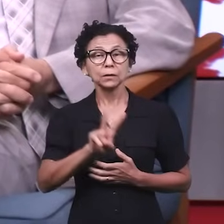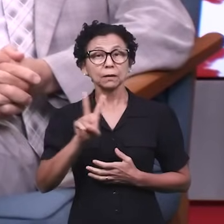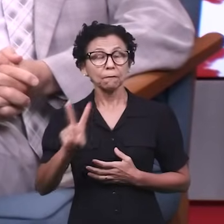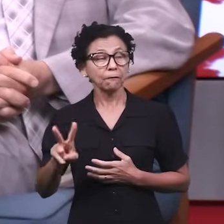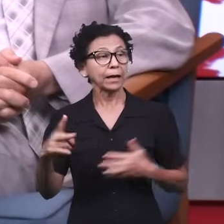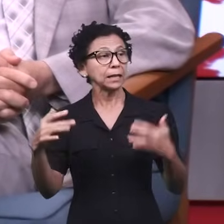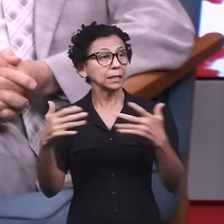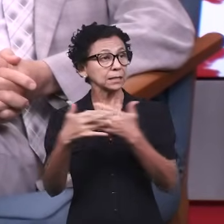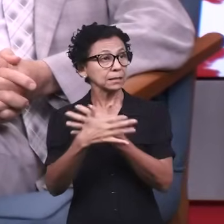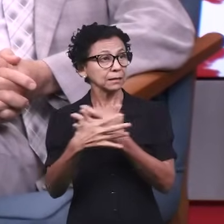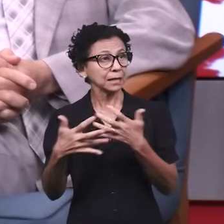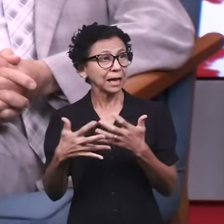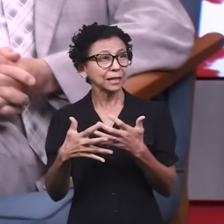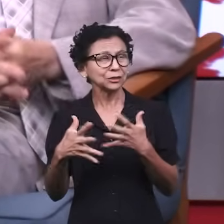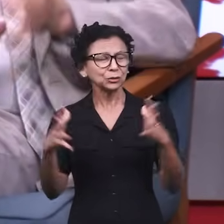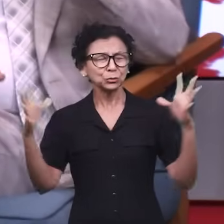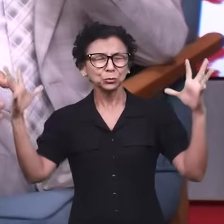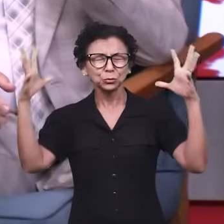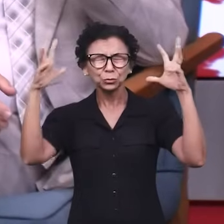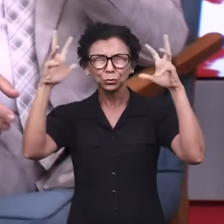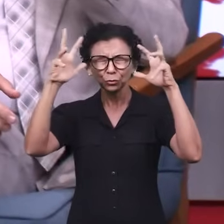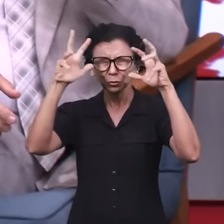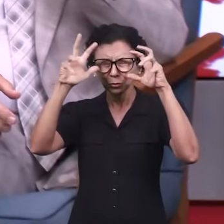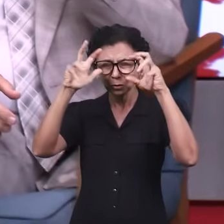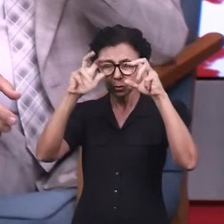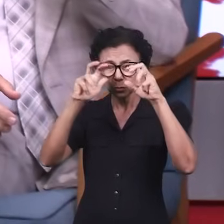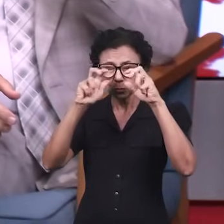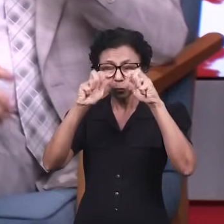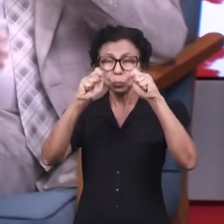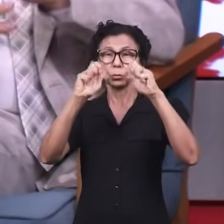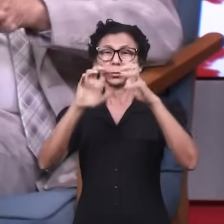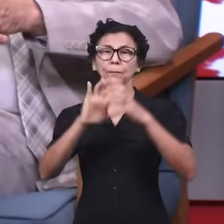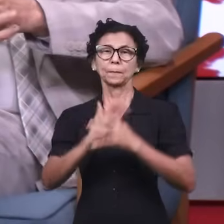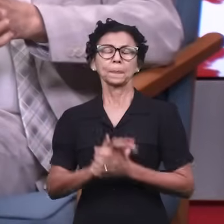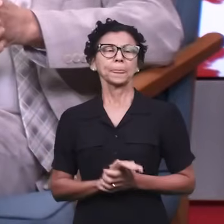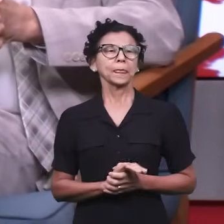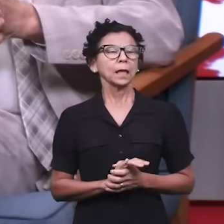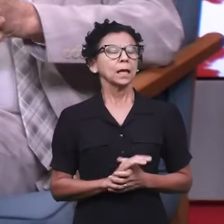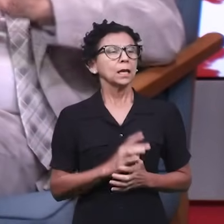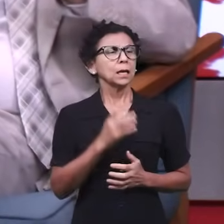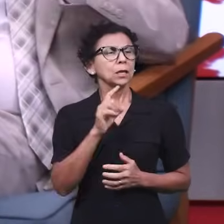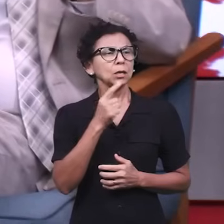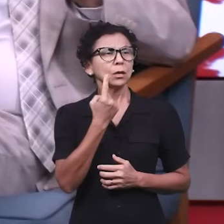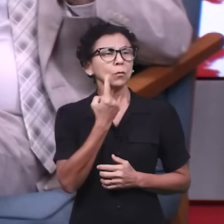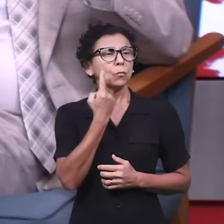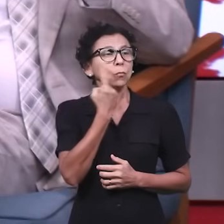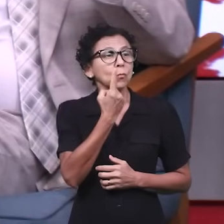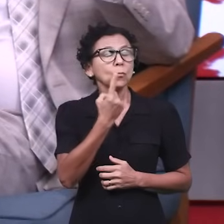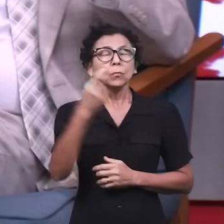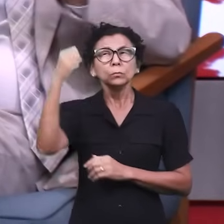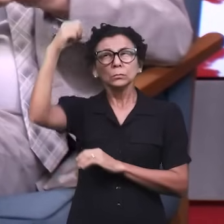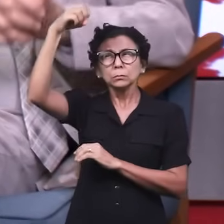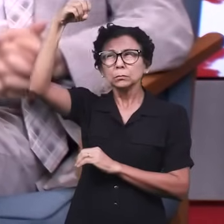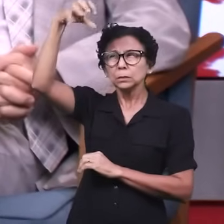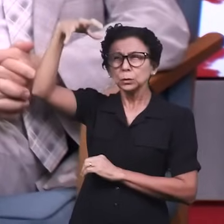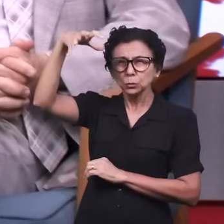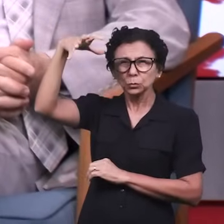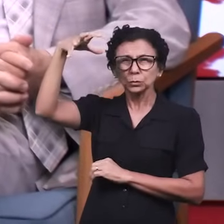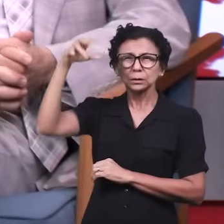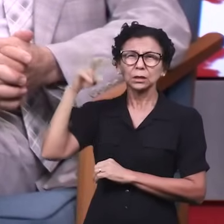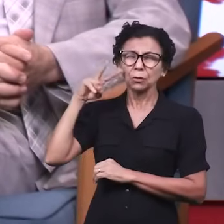em trevas e eu via só uma luz acesa em toda a cidade. E eu sabia mais ou menos o ponto.